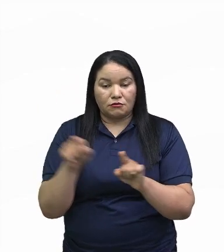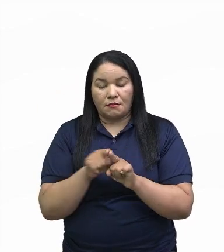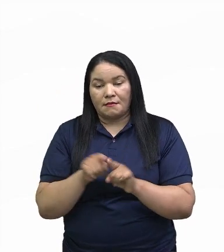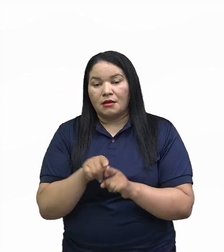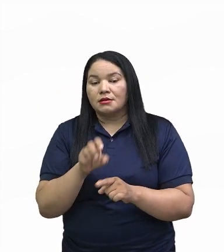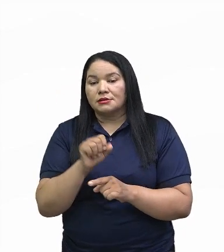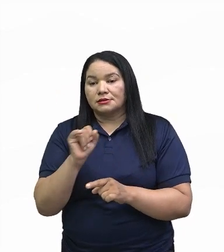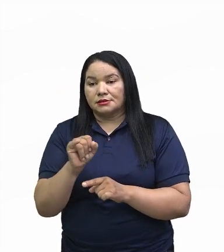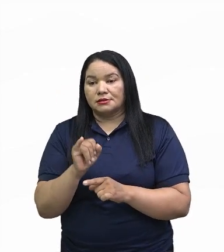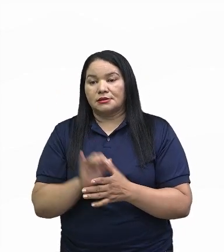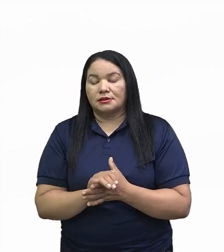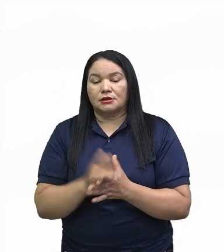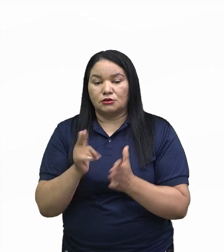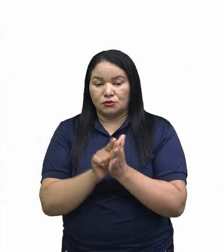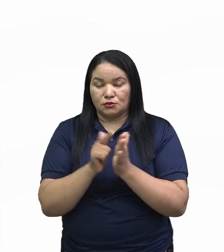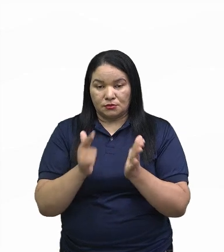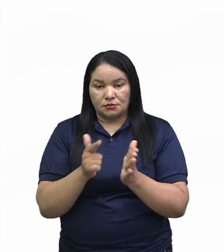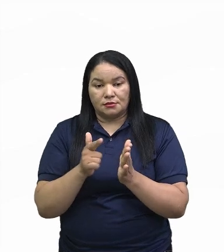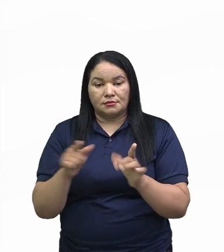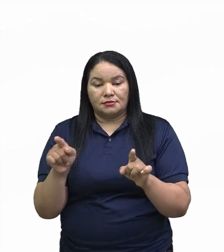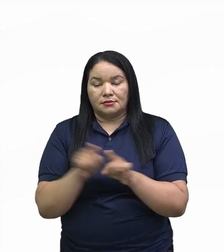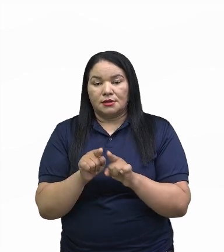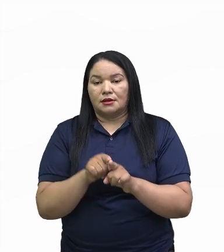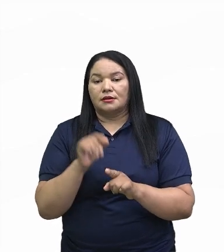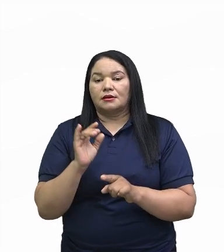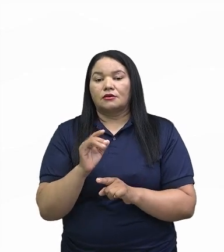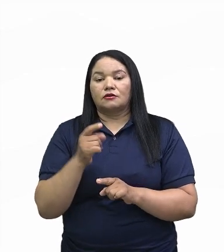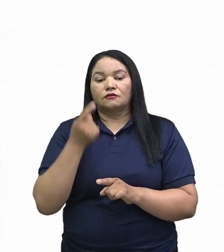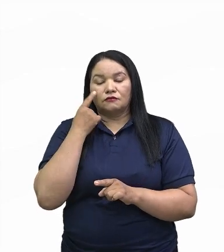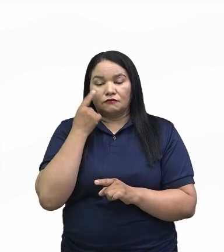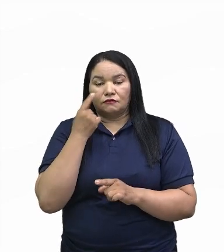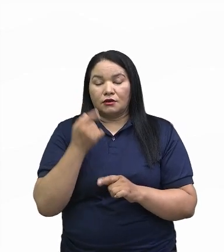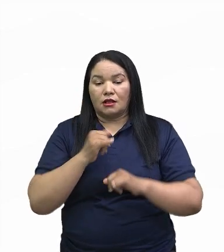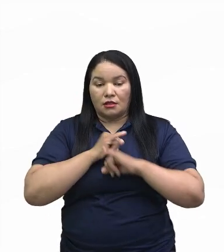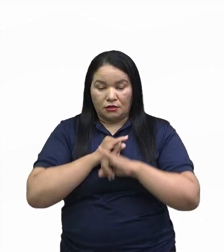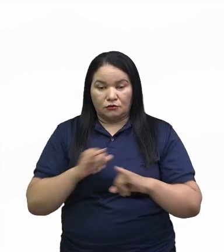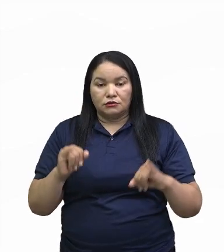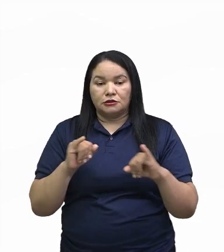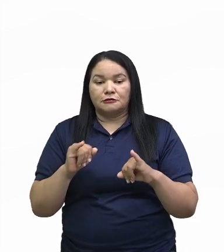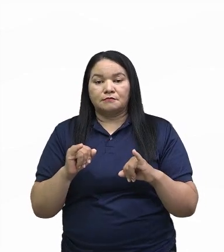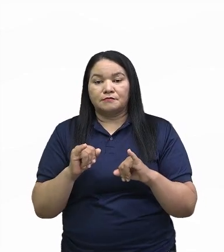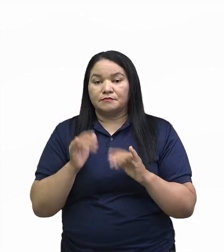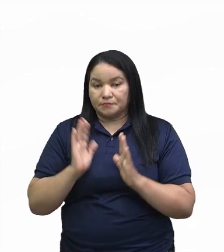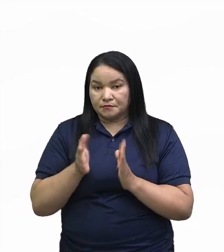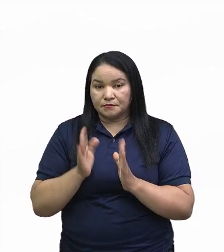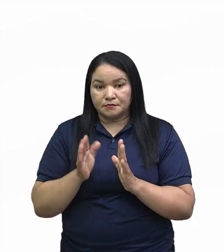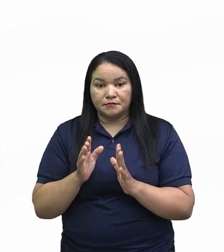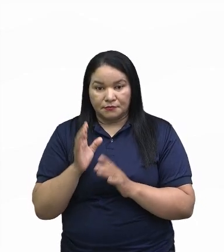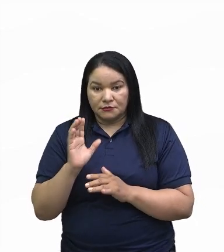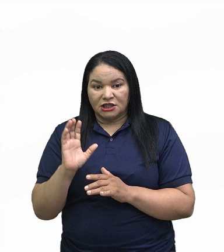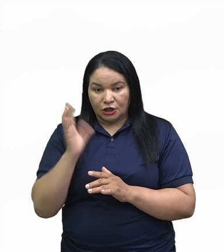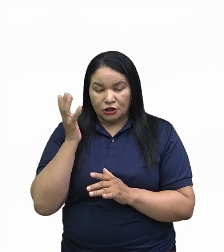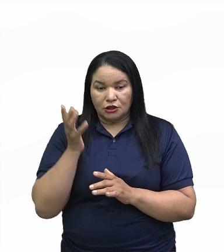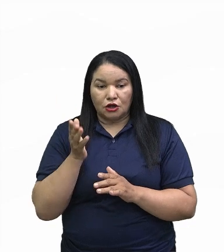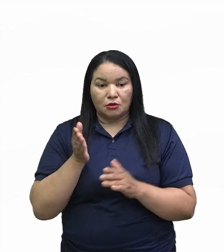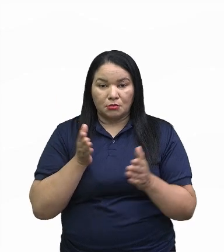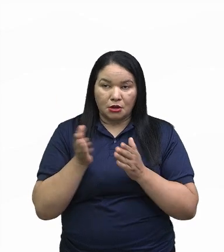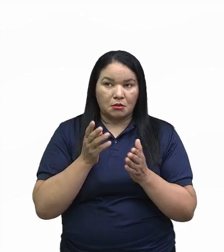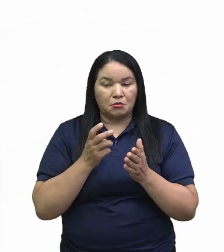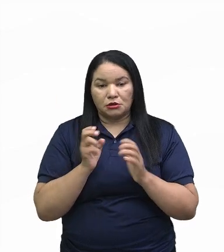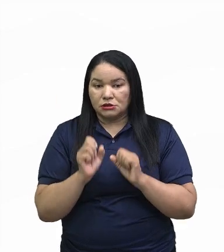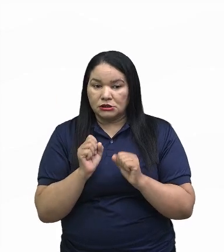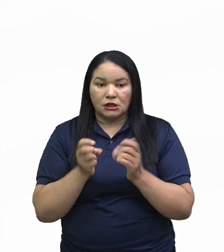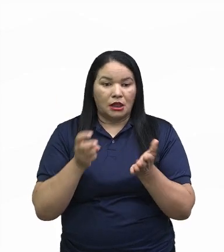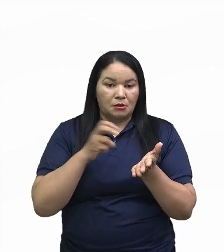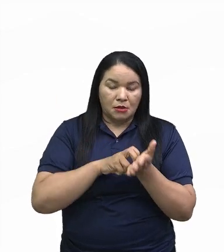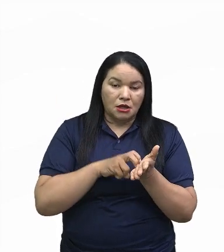quando você vai para os jornais, você vai ter ali as notícias que já ocorreram no período da manhã ou